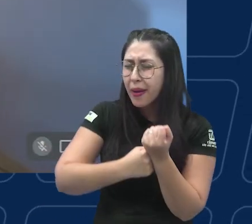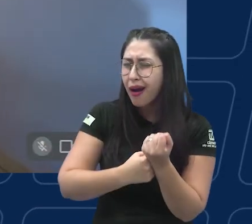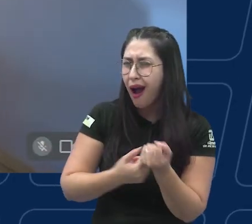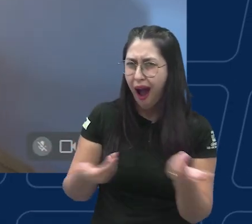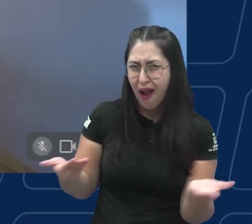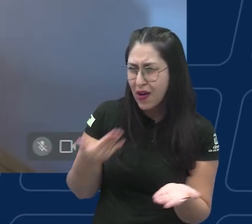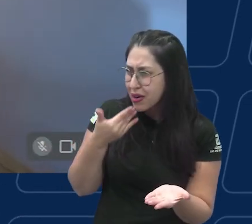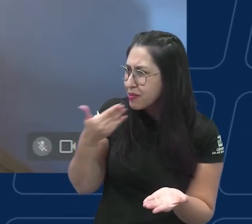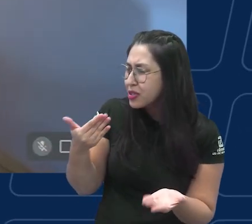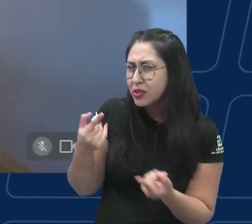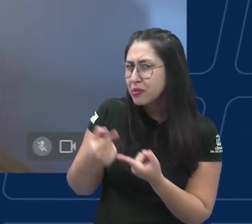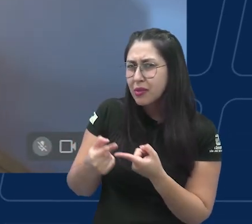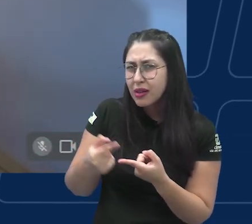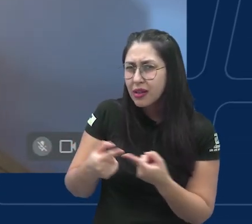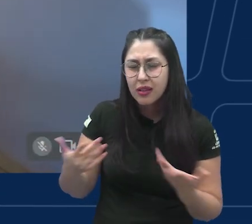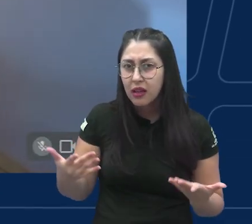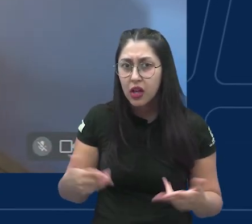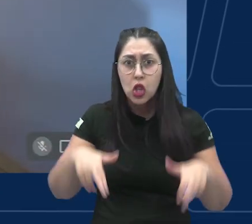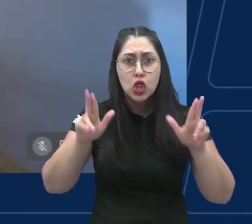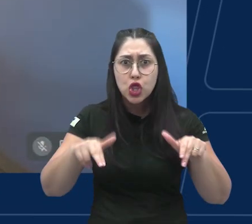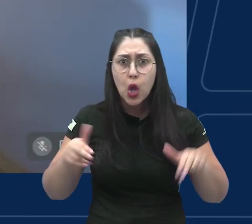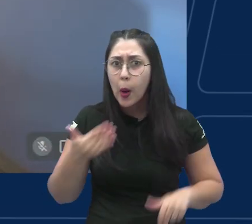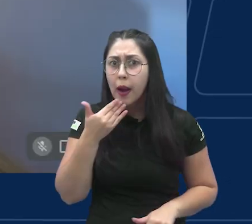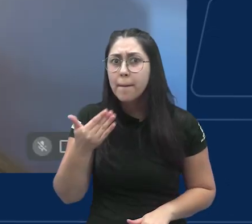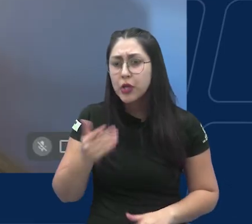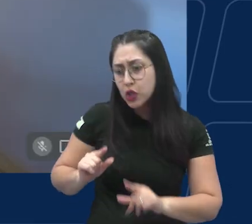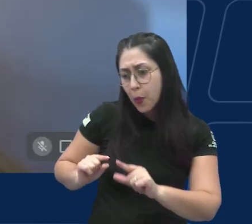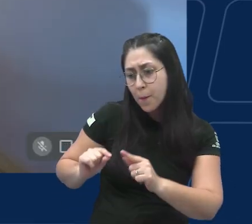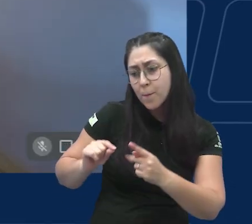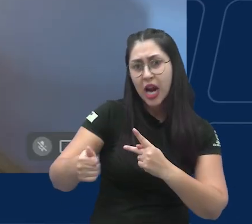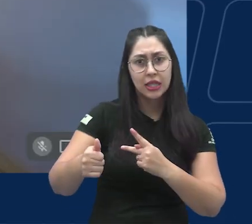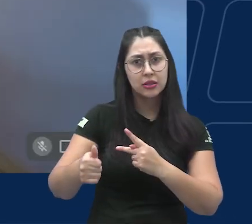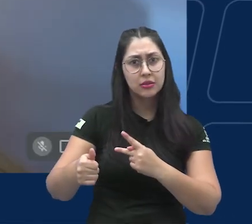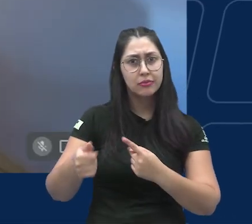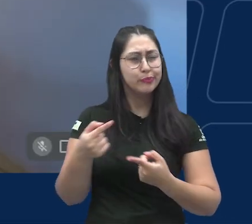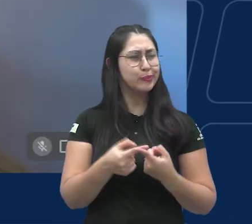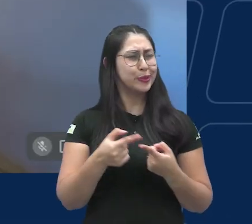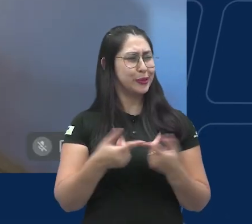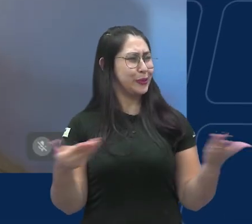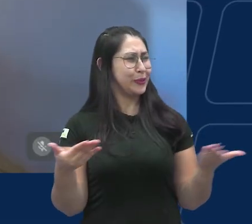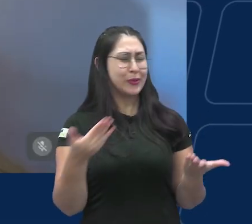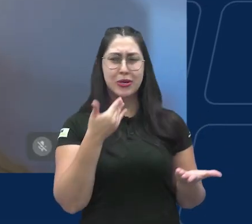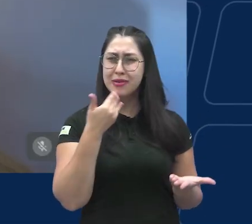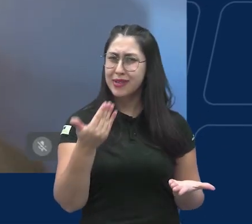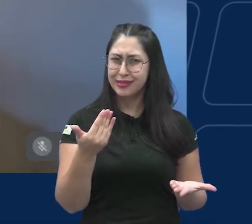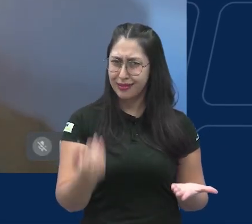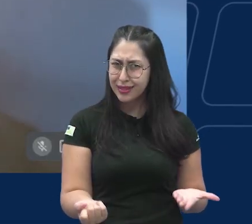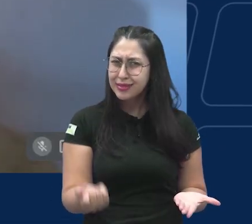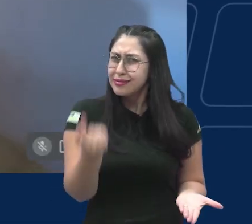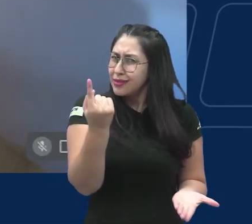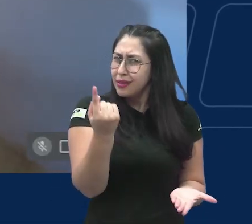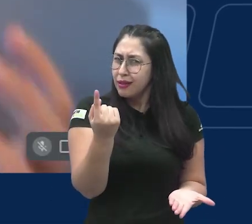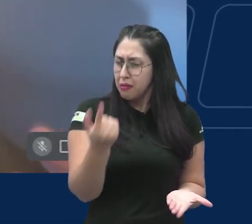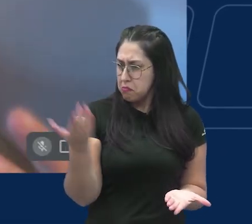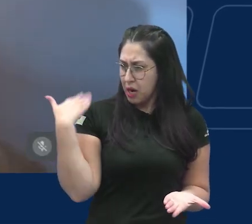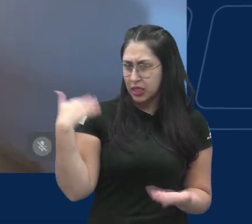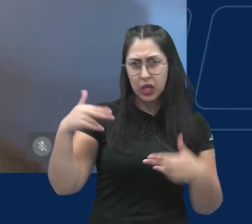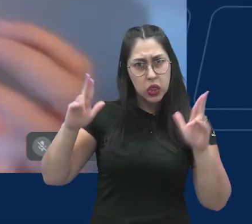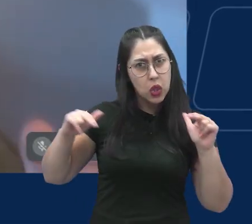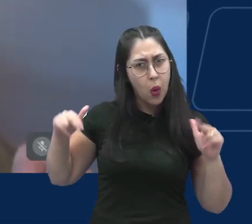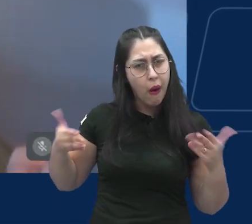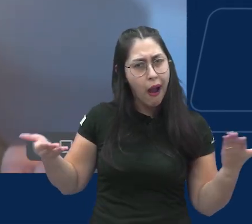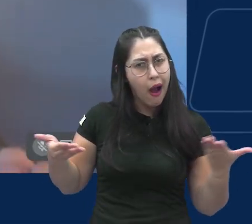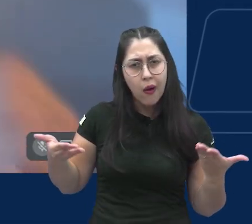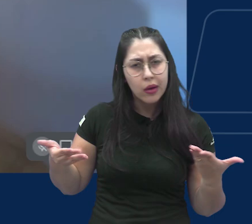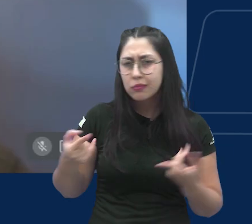agora? Se o seu gerente nunca pediu uma transferência para um Pix estranho, por que ele pediria agora? Então, se algo não aconteceu num